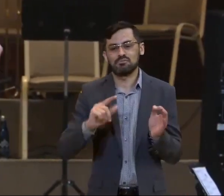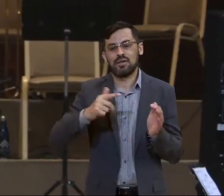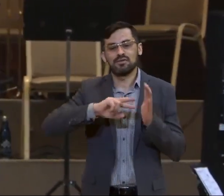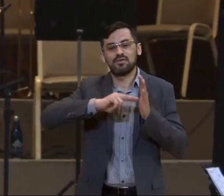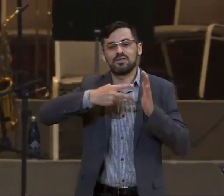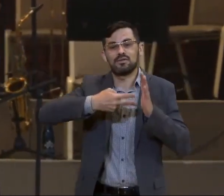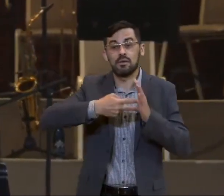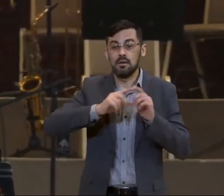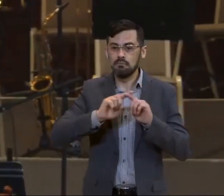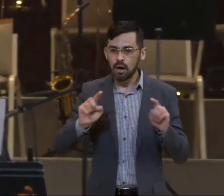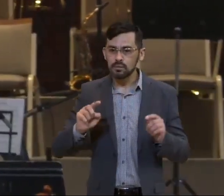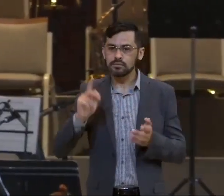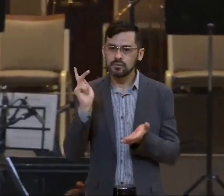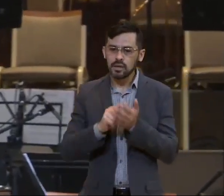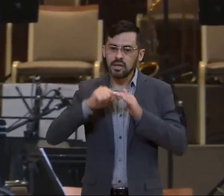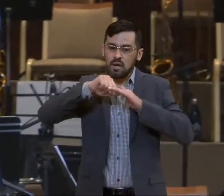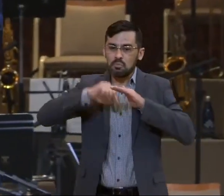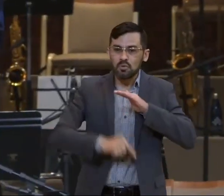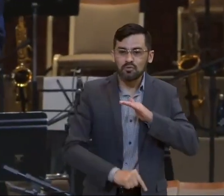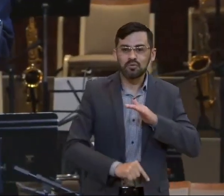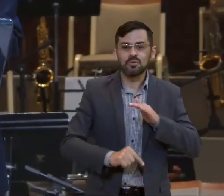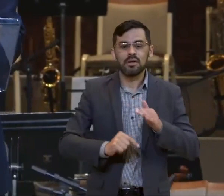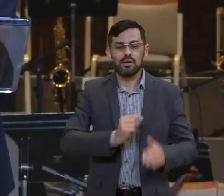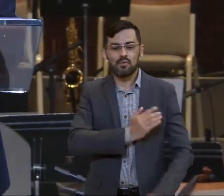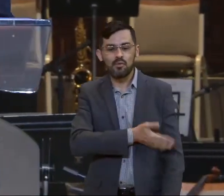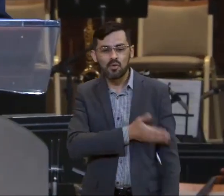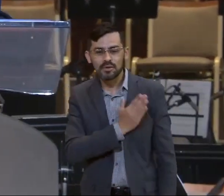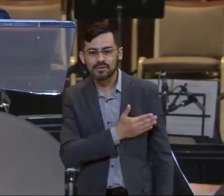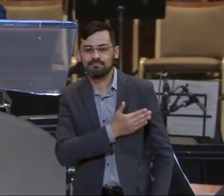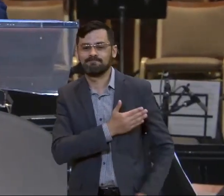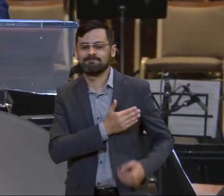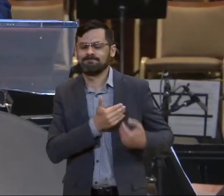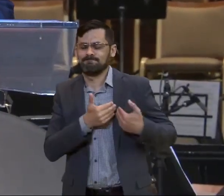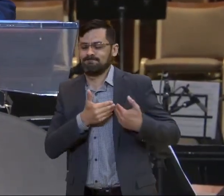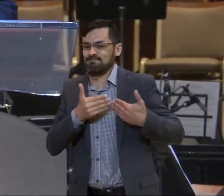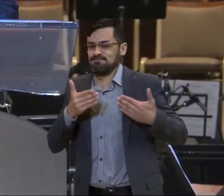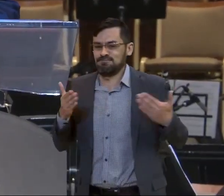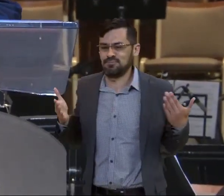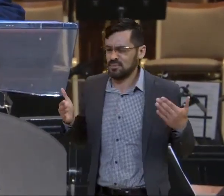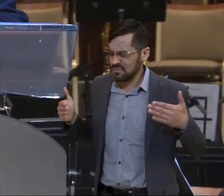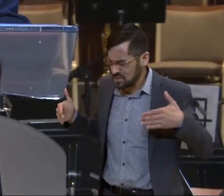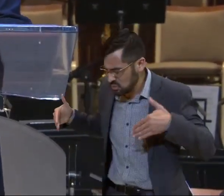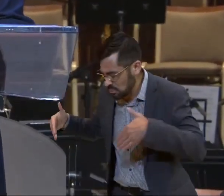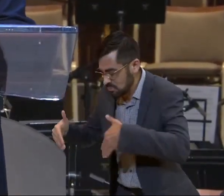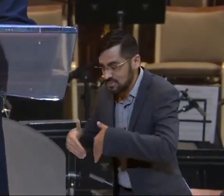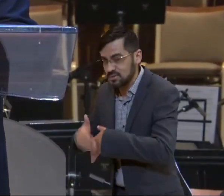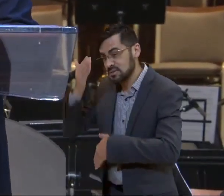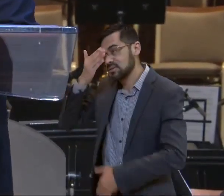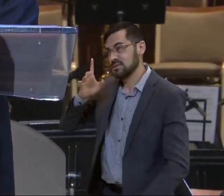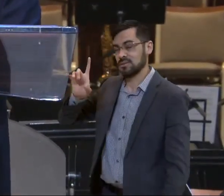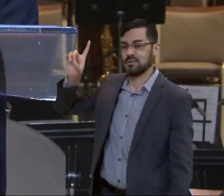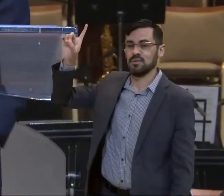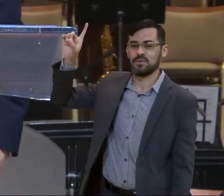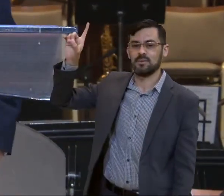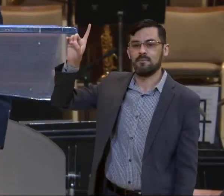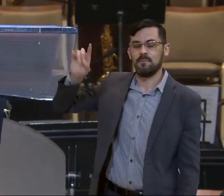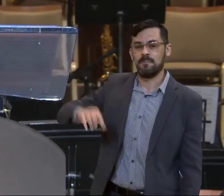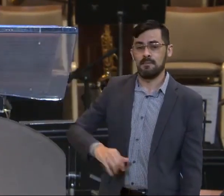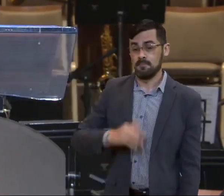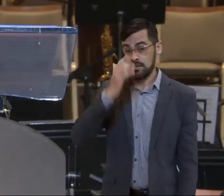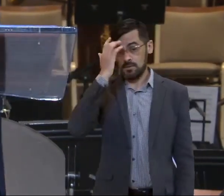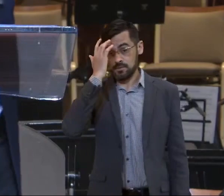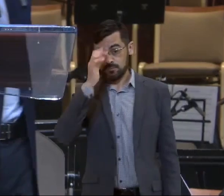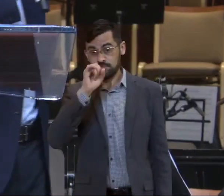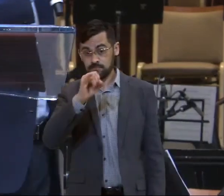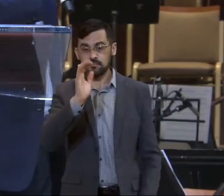mas é profundo, é o coração que se derrama. Eu não sei se você já teve a